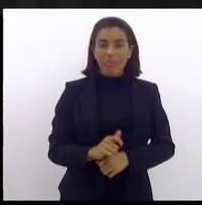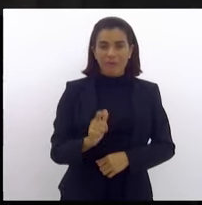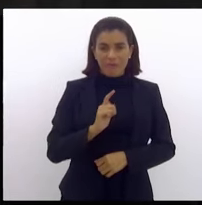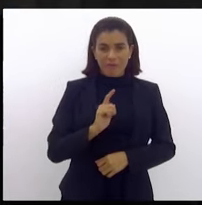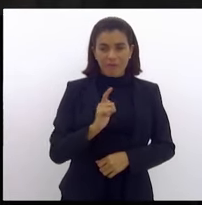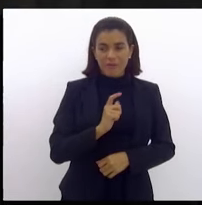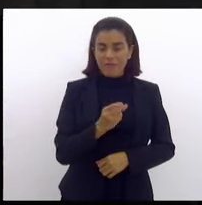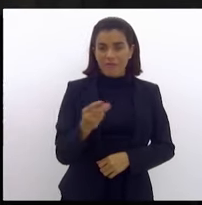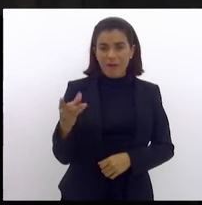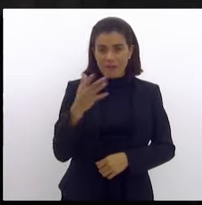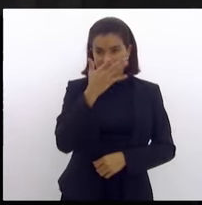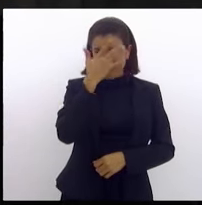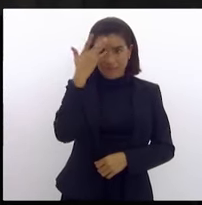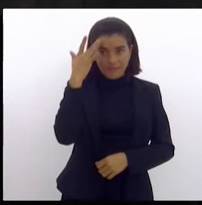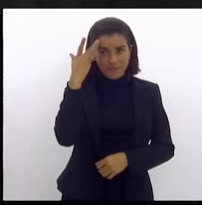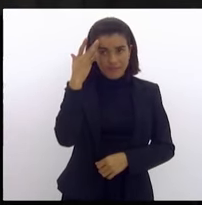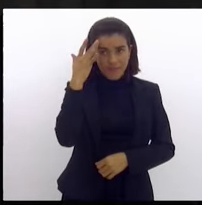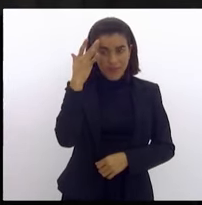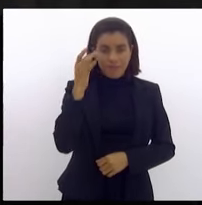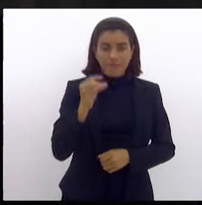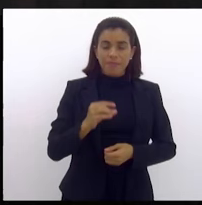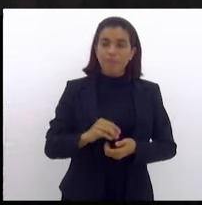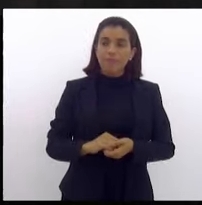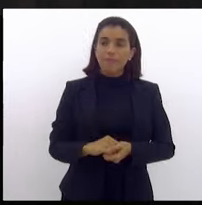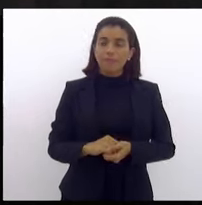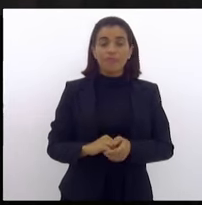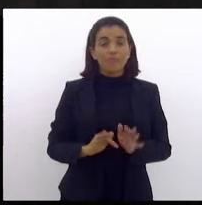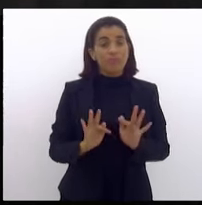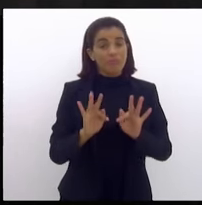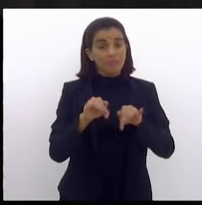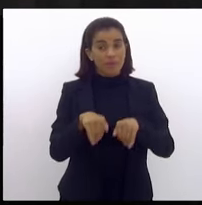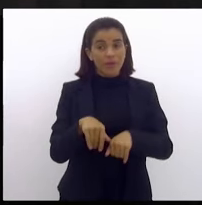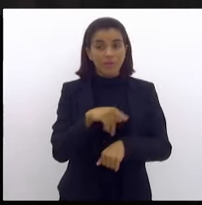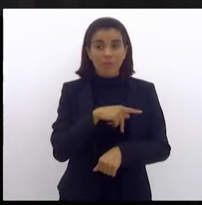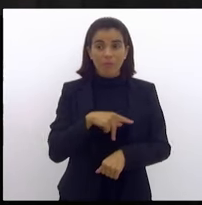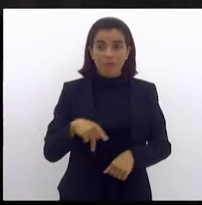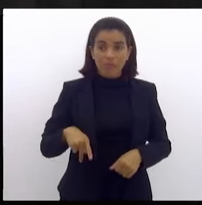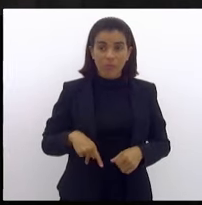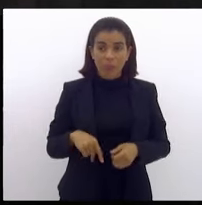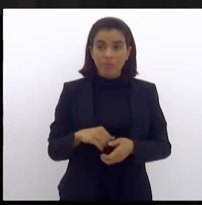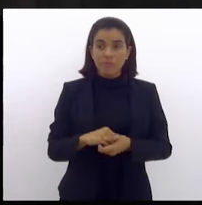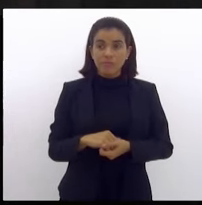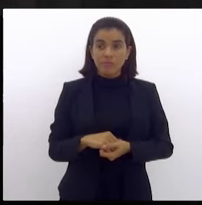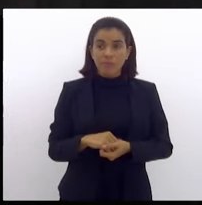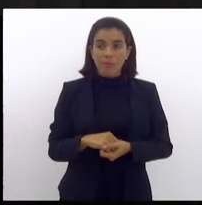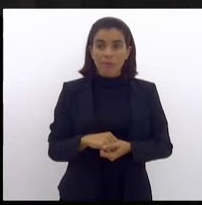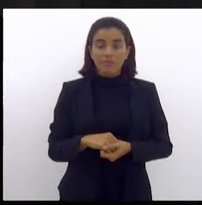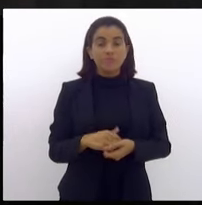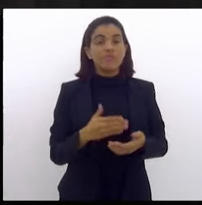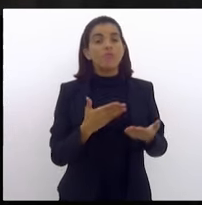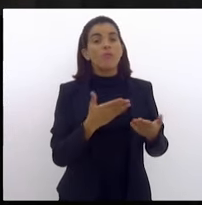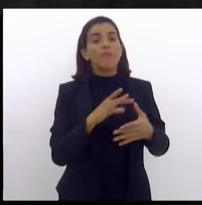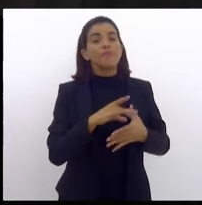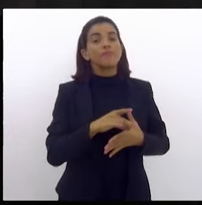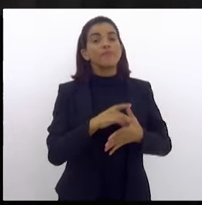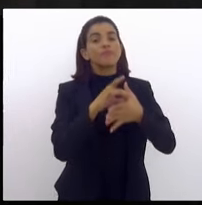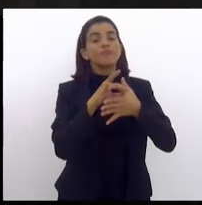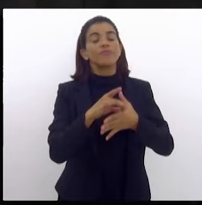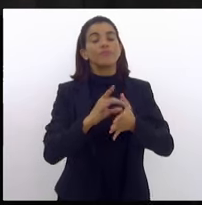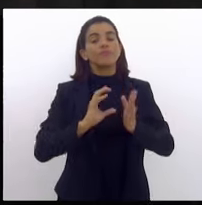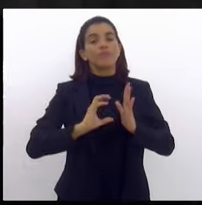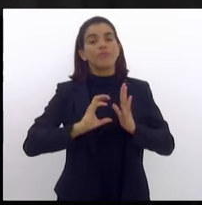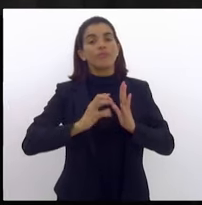gente que quererá. E, para terminar, senhor presidente, quando você é um líder